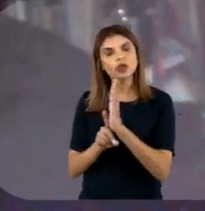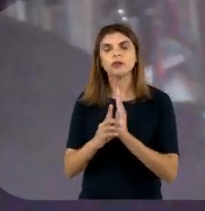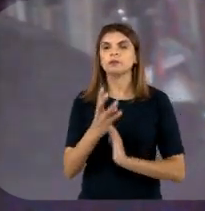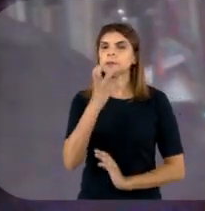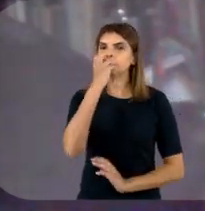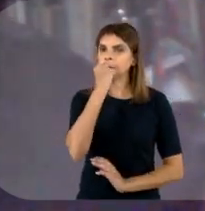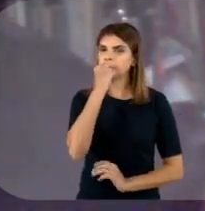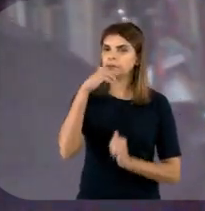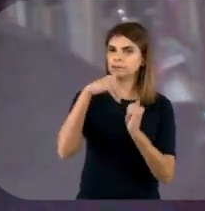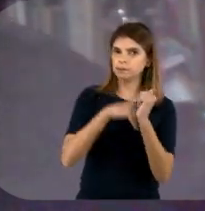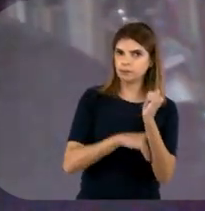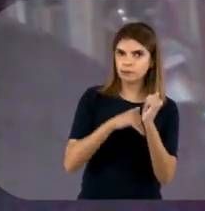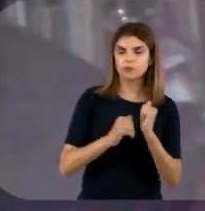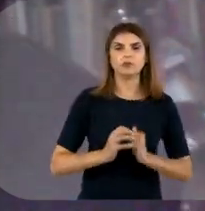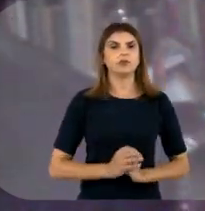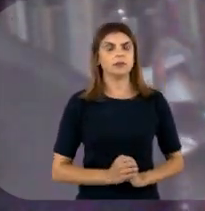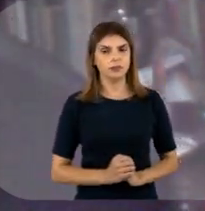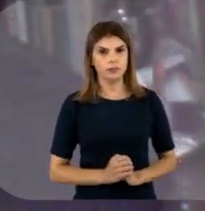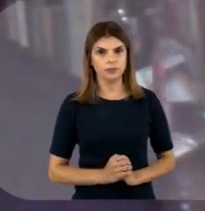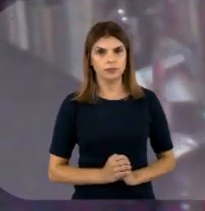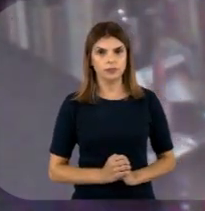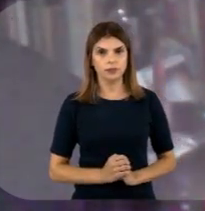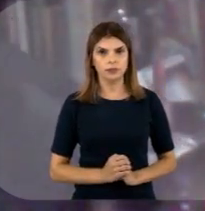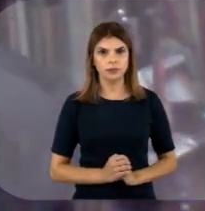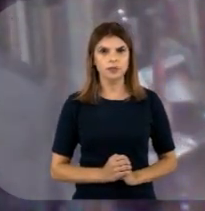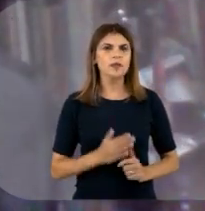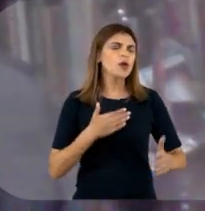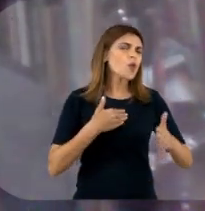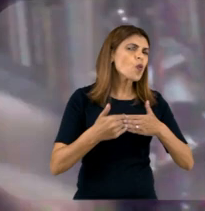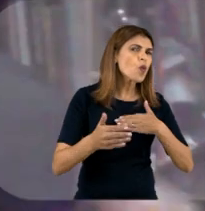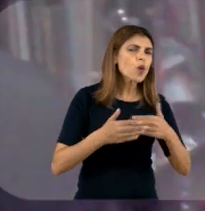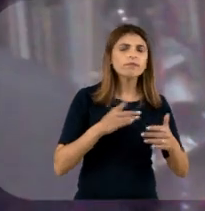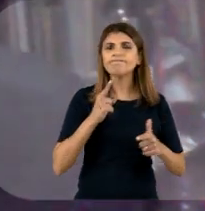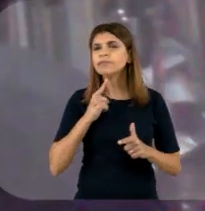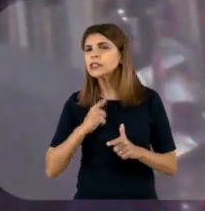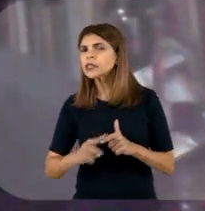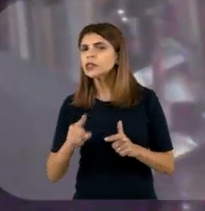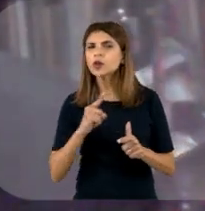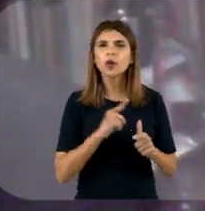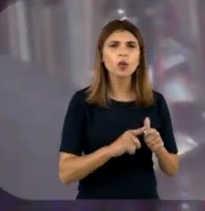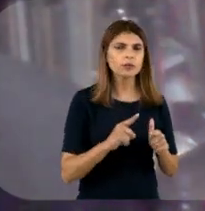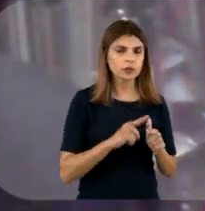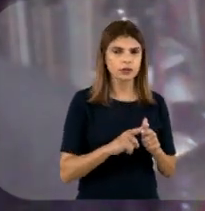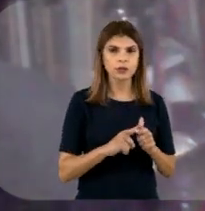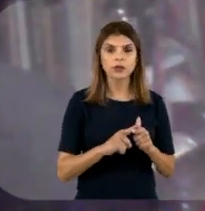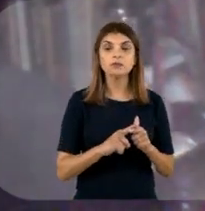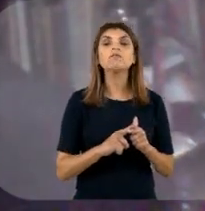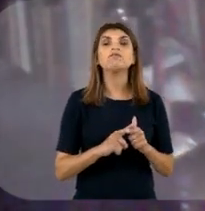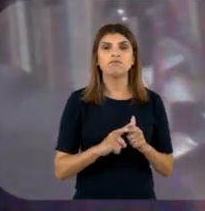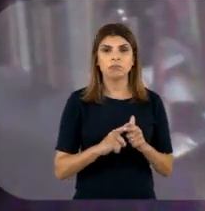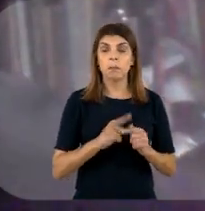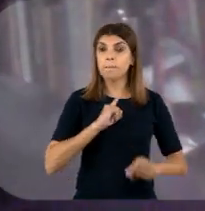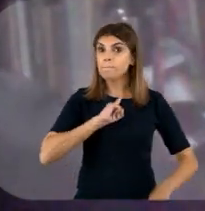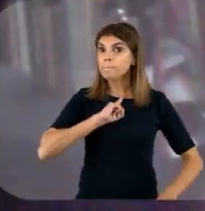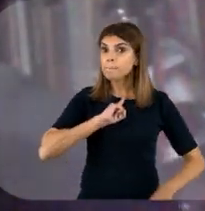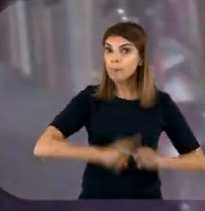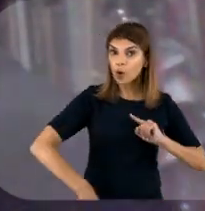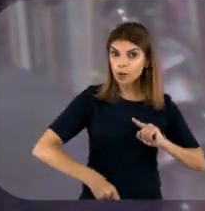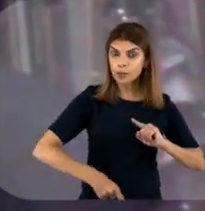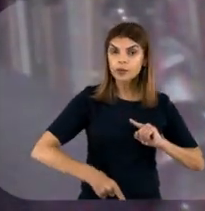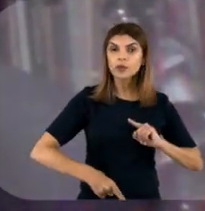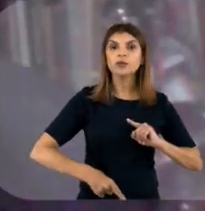direito ao sigilo. Portanto, em qualquer hipótese, é